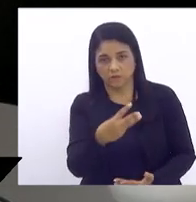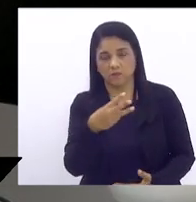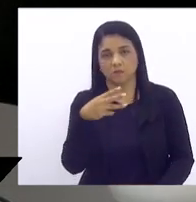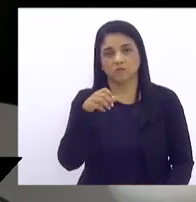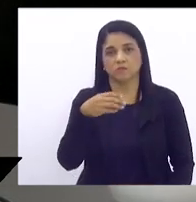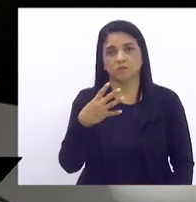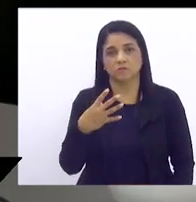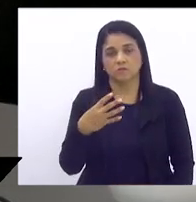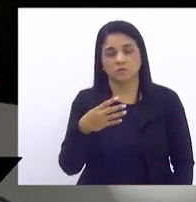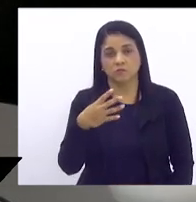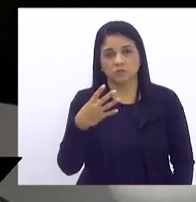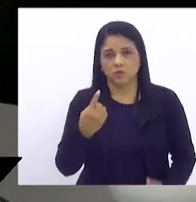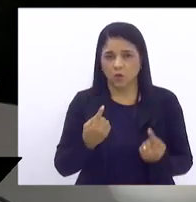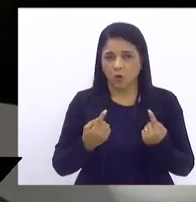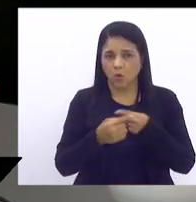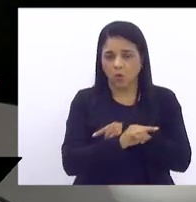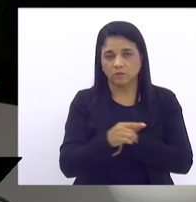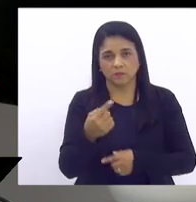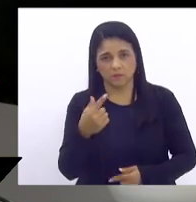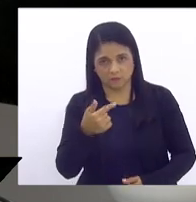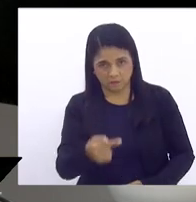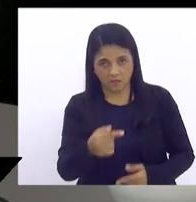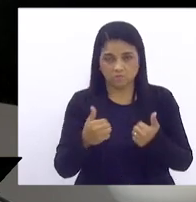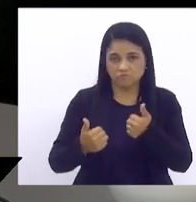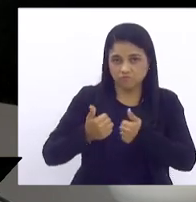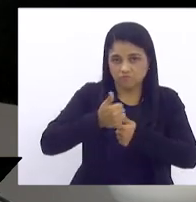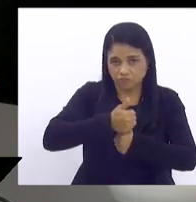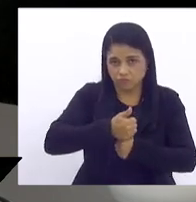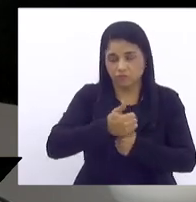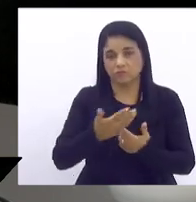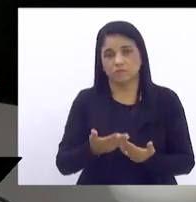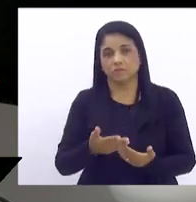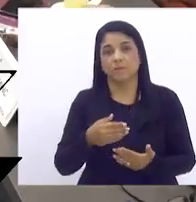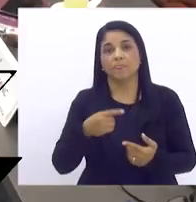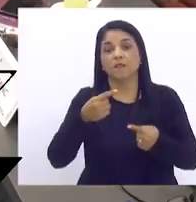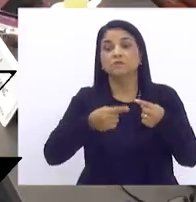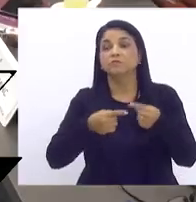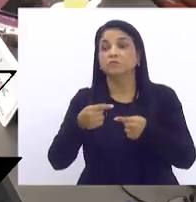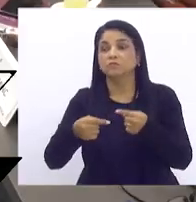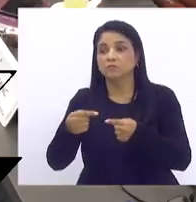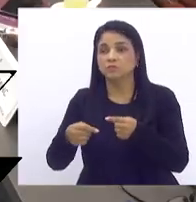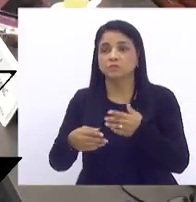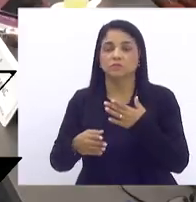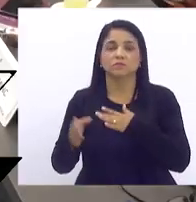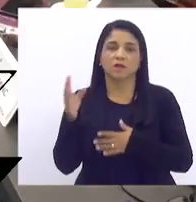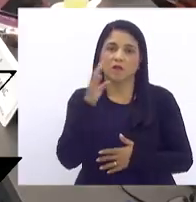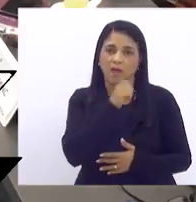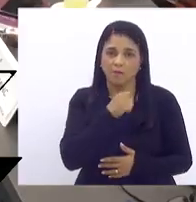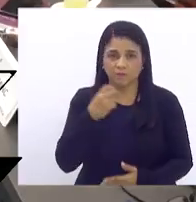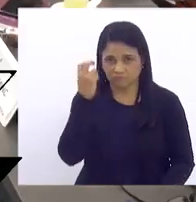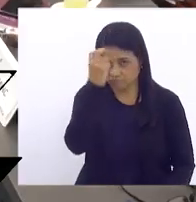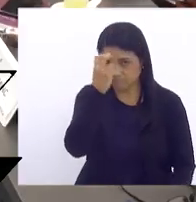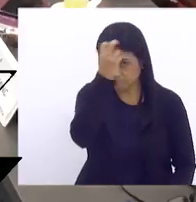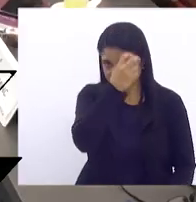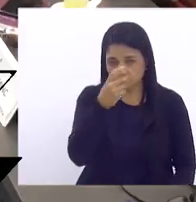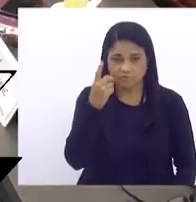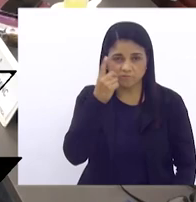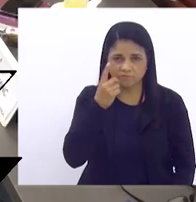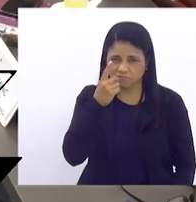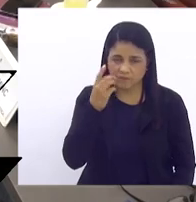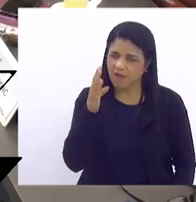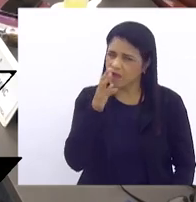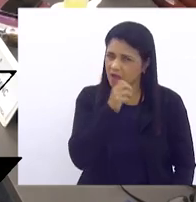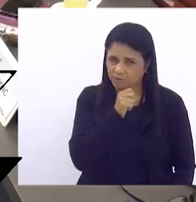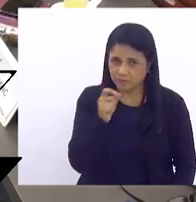contrário à emenda 7, concluindo por substitutivo. Perfeito. Em discussão. Presidente, muito rapidamente. Vai discutir, deputada Verônica Lima. Não, é muito